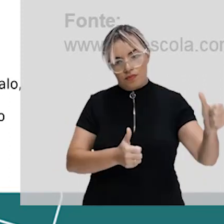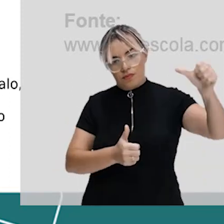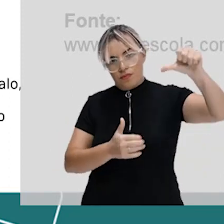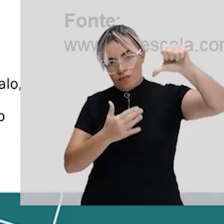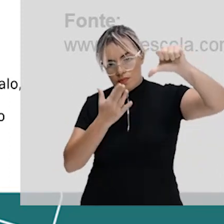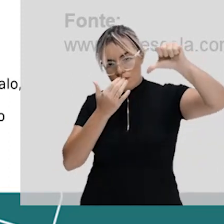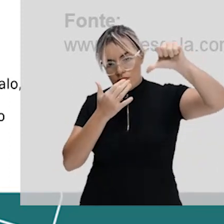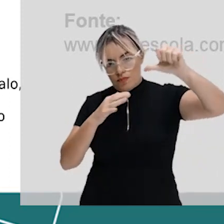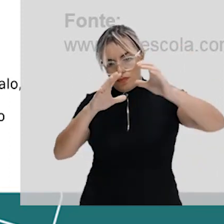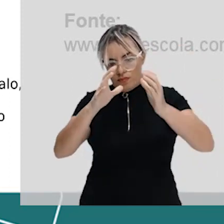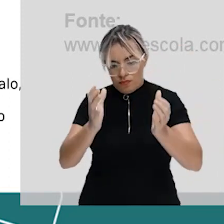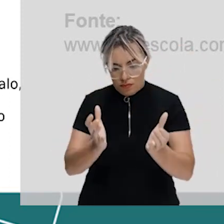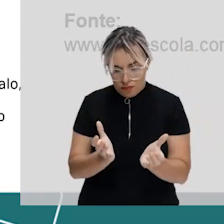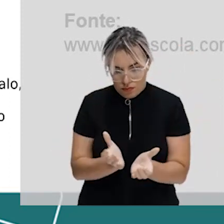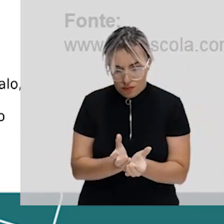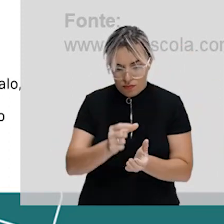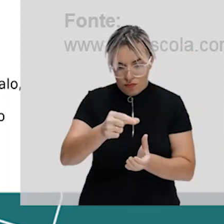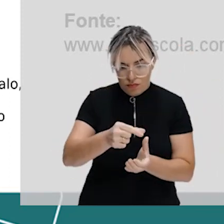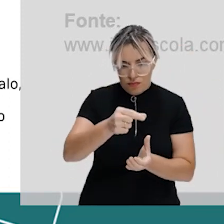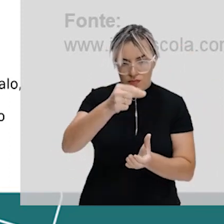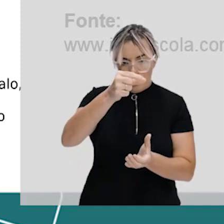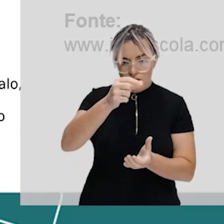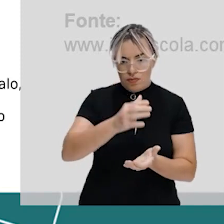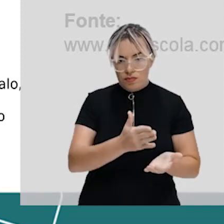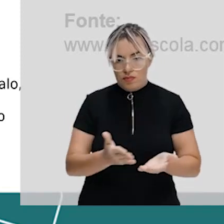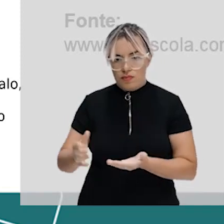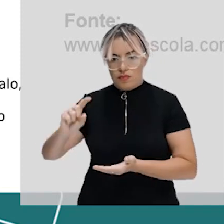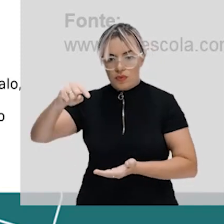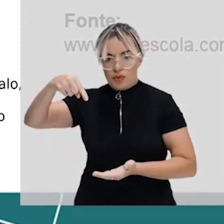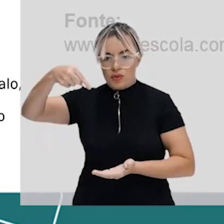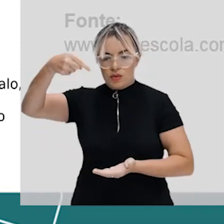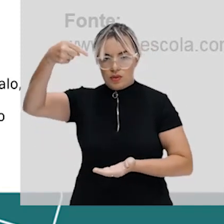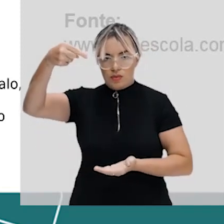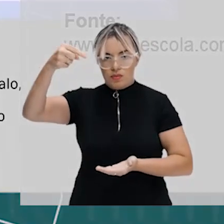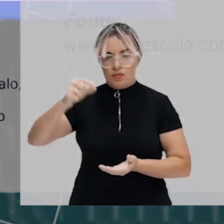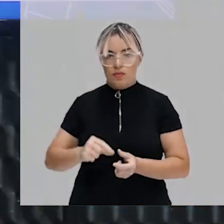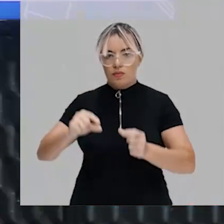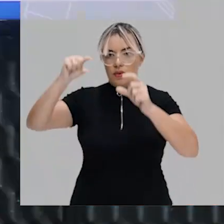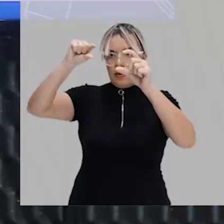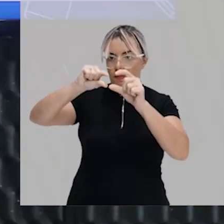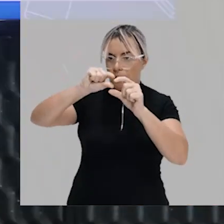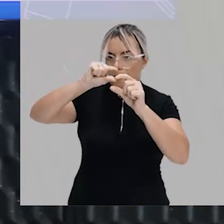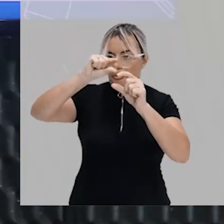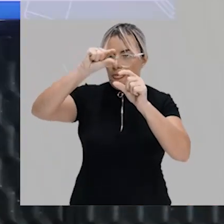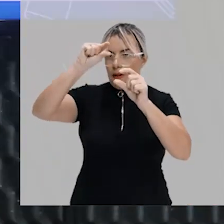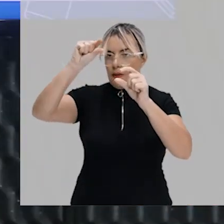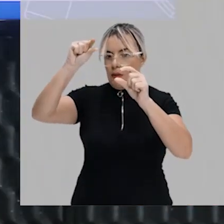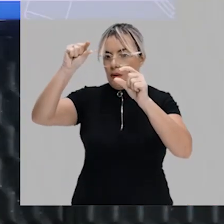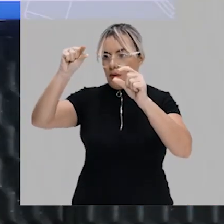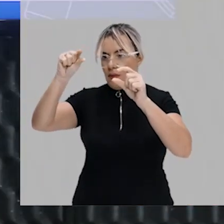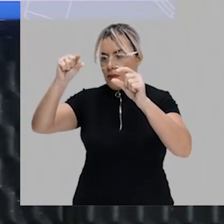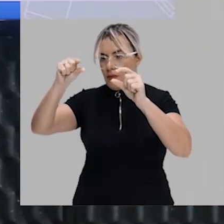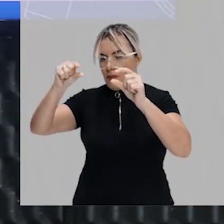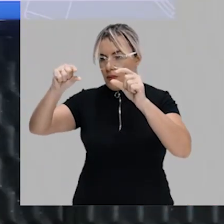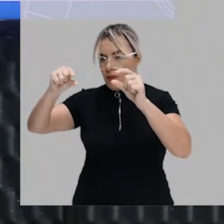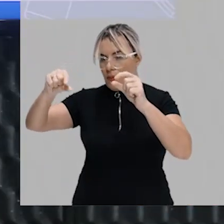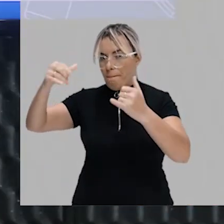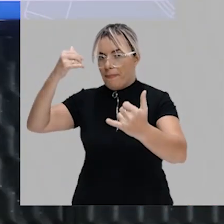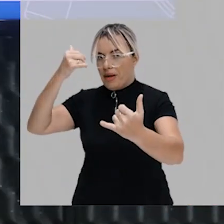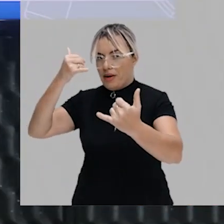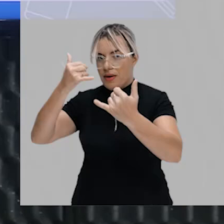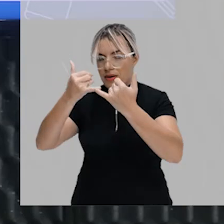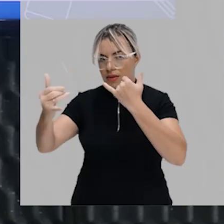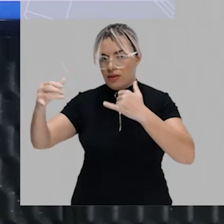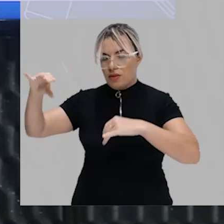vidro, tá? Depois ele alongou o gargalo aqui desse balão num formato de pescoço de